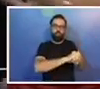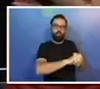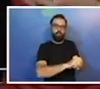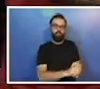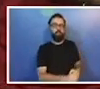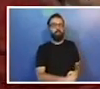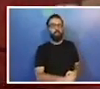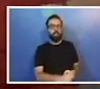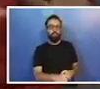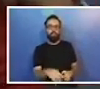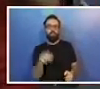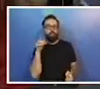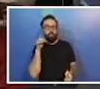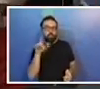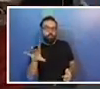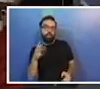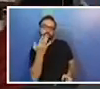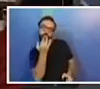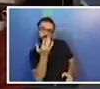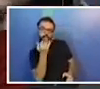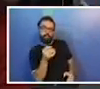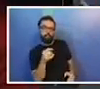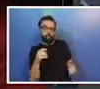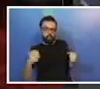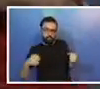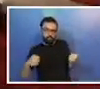opção de alimento. Eles estão com fome, eles vão querer comer.